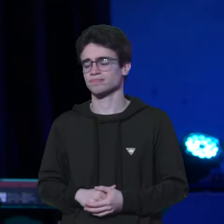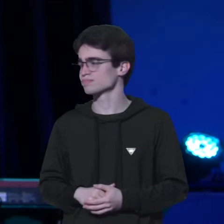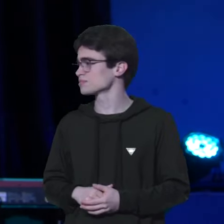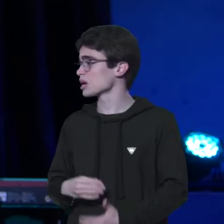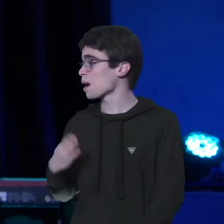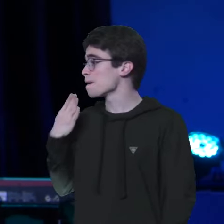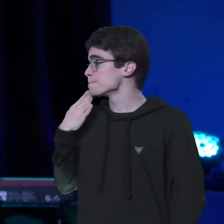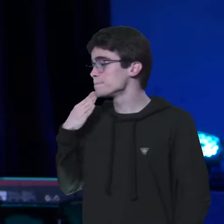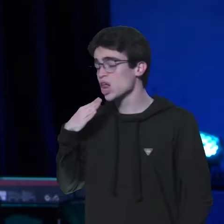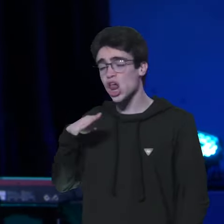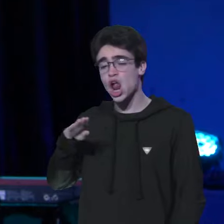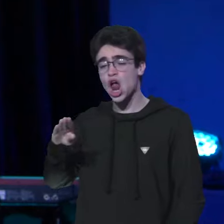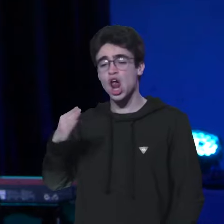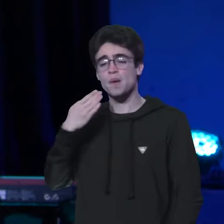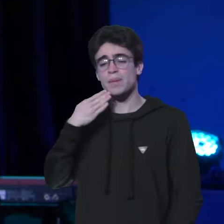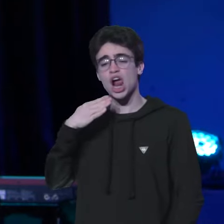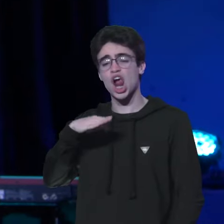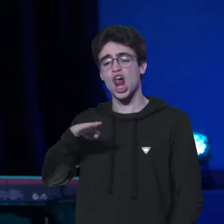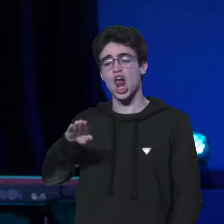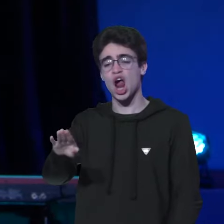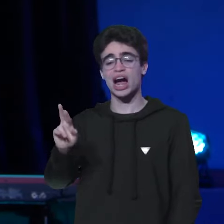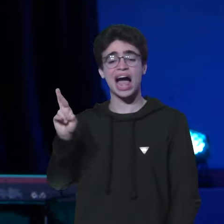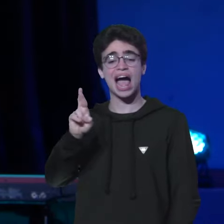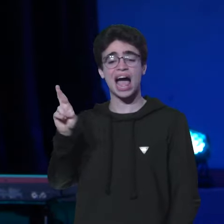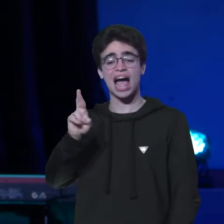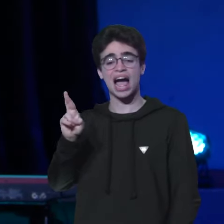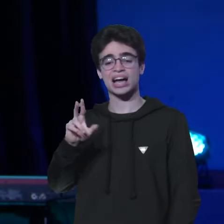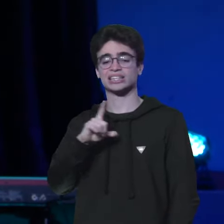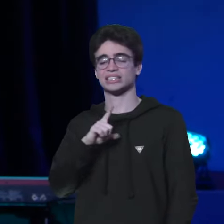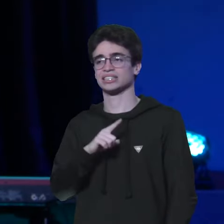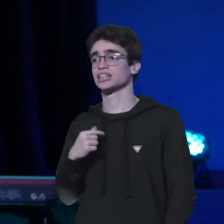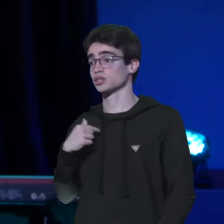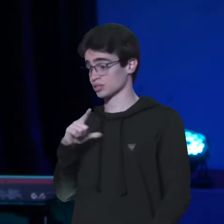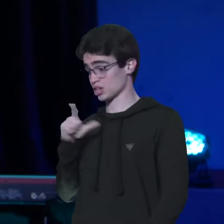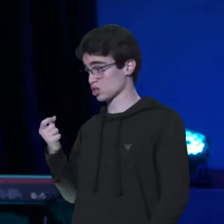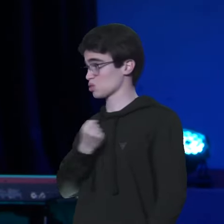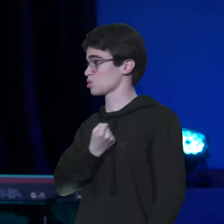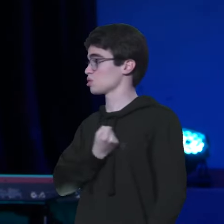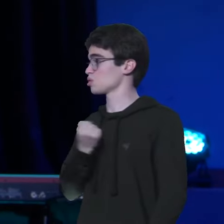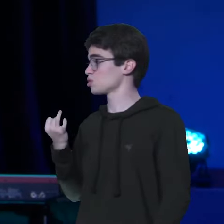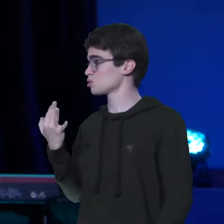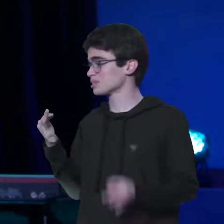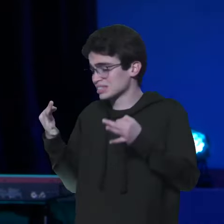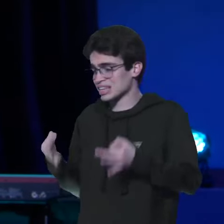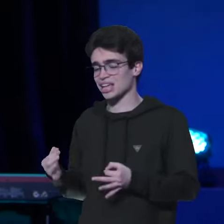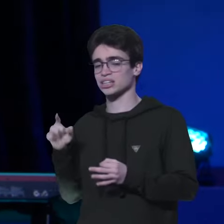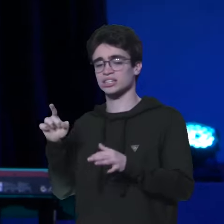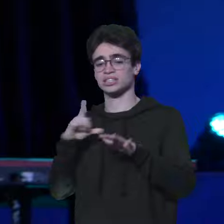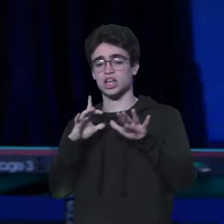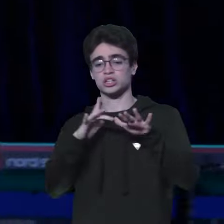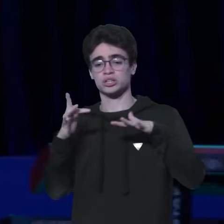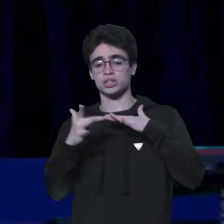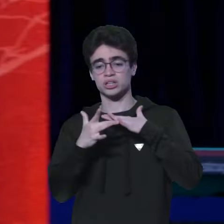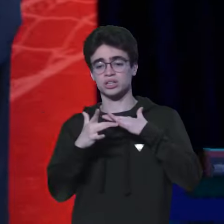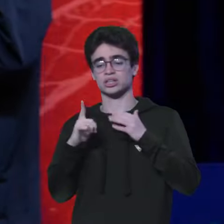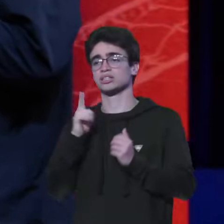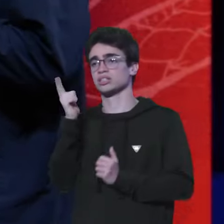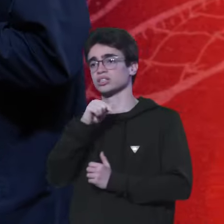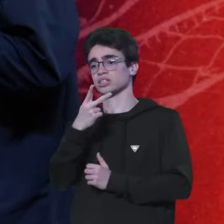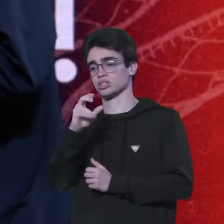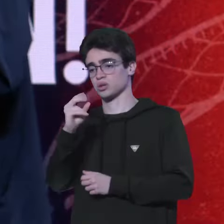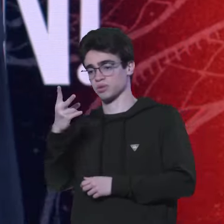Bilhões e bilhões de reais são gerados. Eu tinha um número certinho de quanto uma dessas redes sociais ganhou em